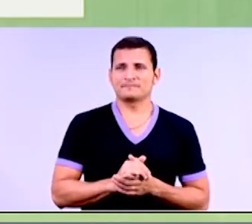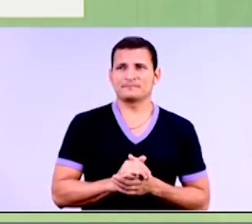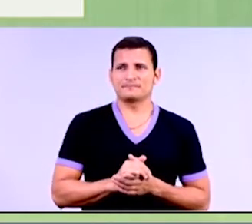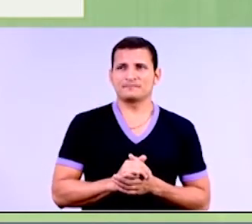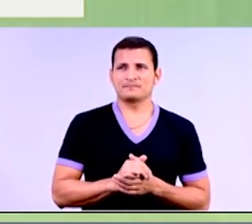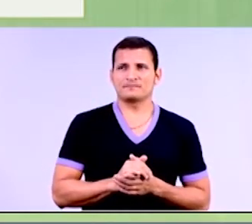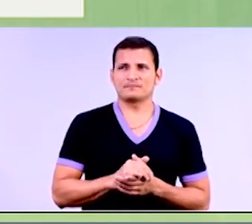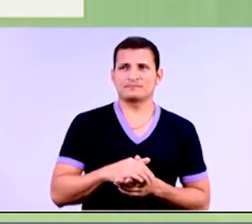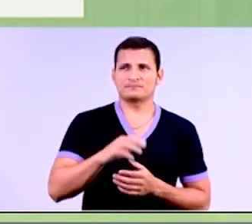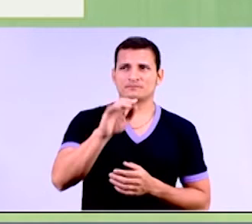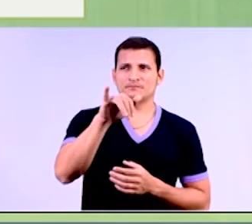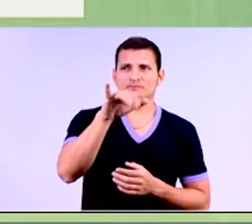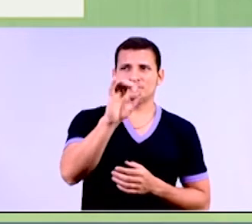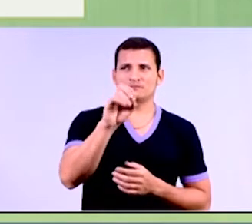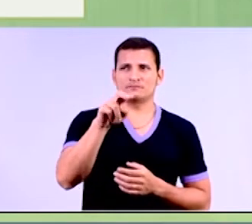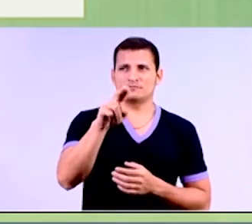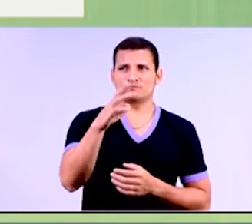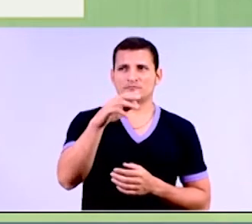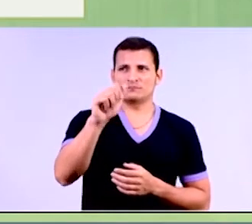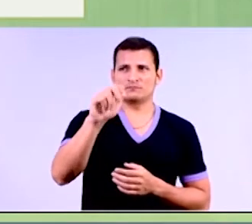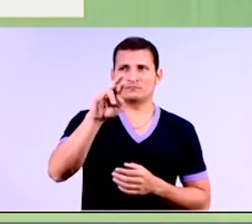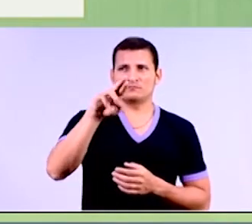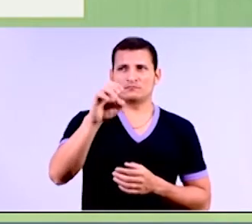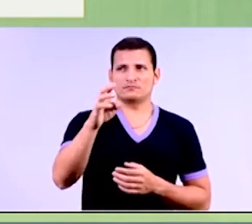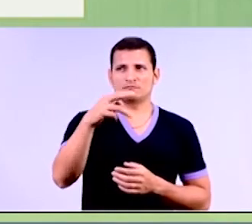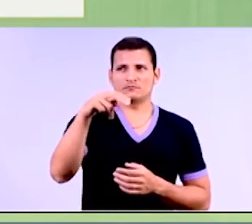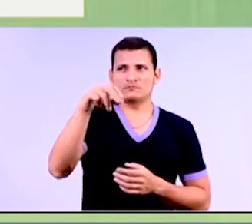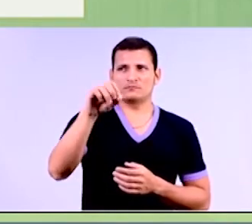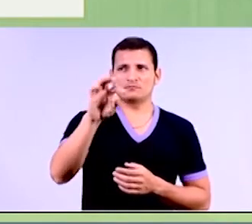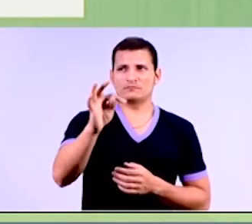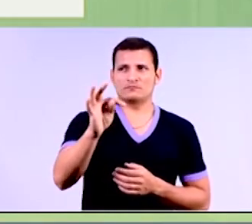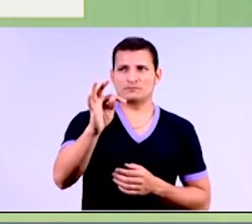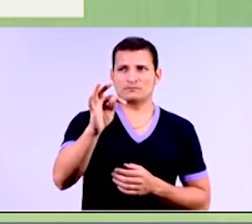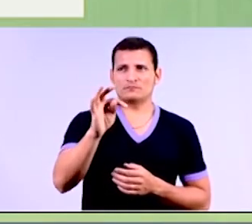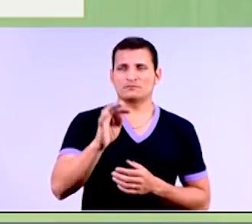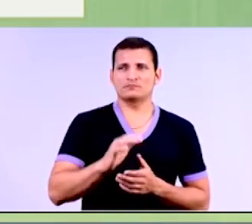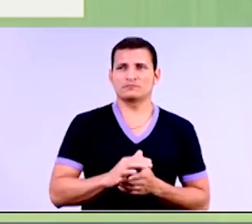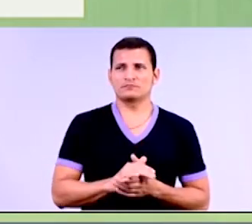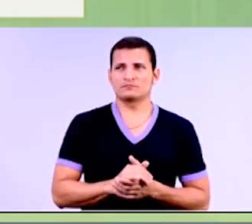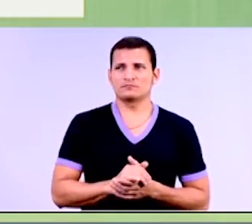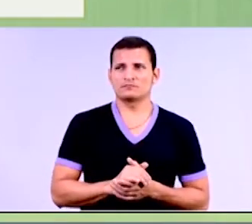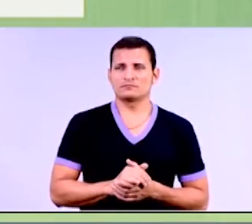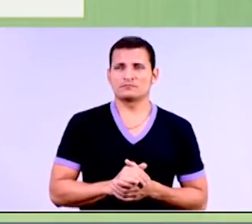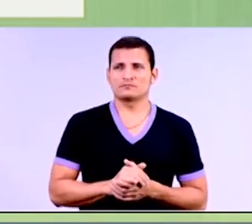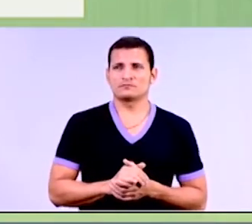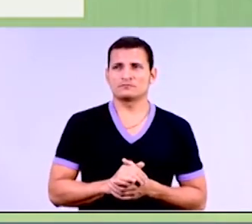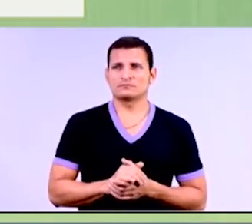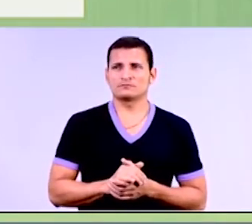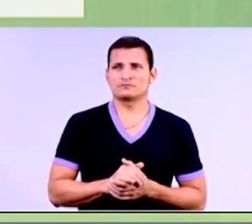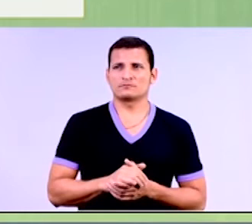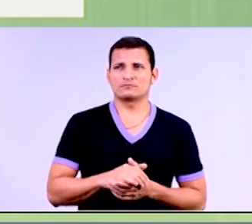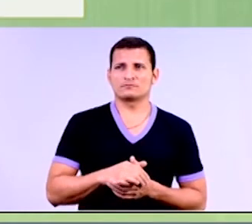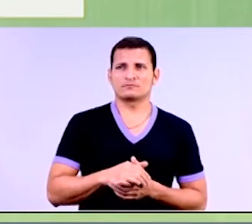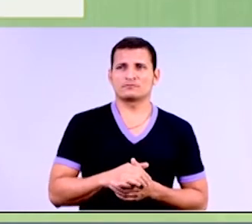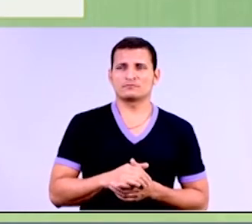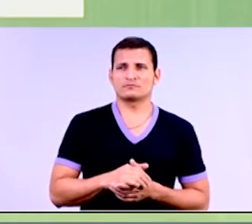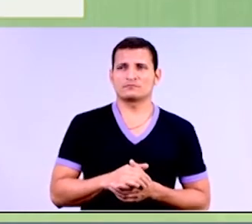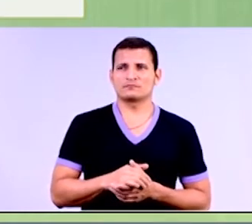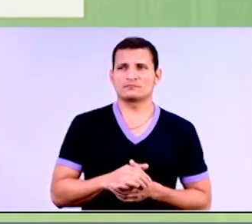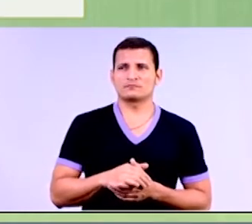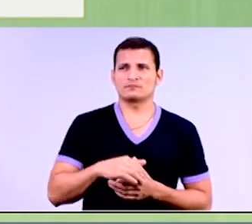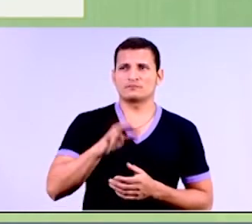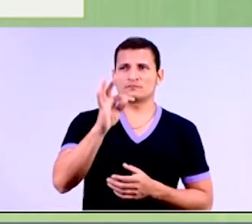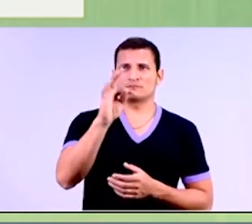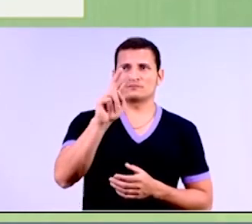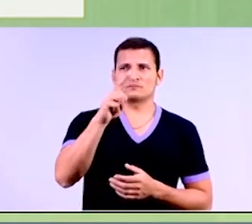forma contracta. You are not, you aren't. Vocês não são ou não estão. Aren't na forma